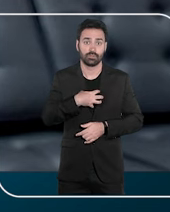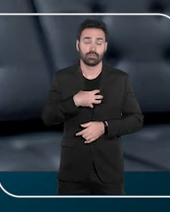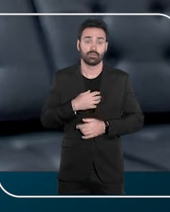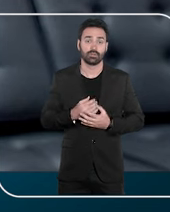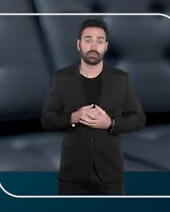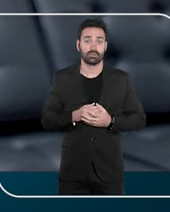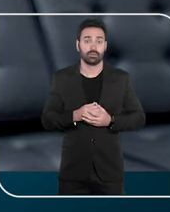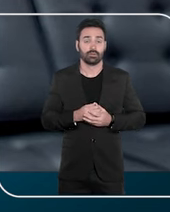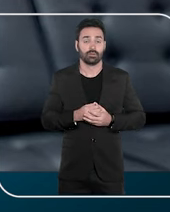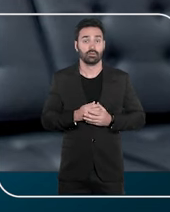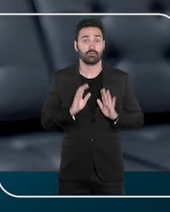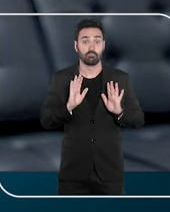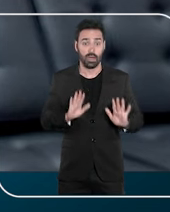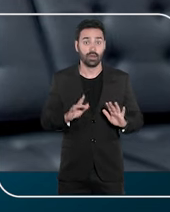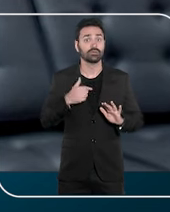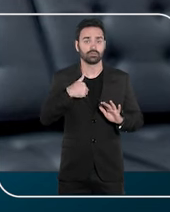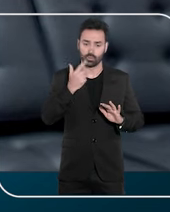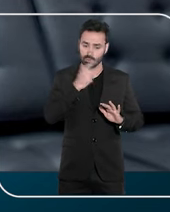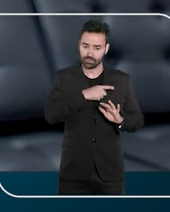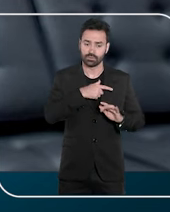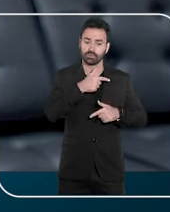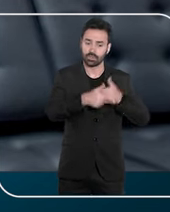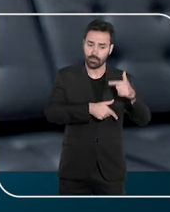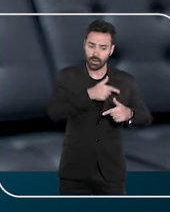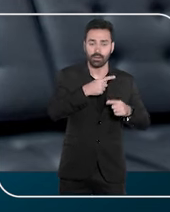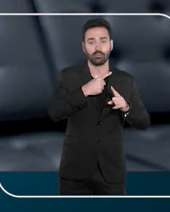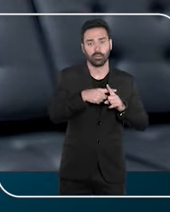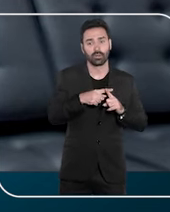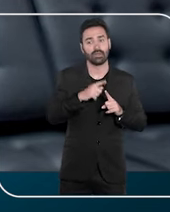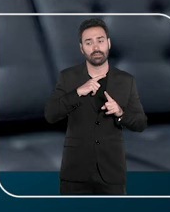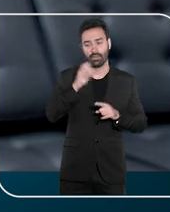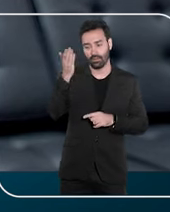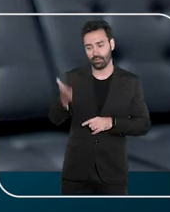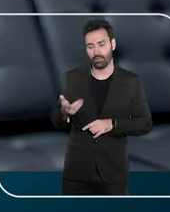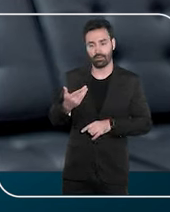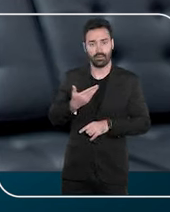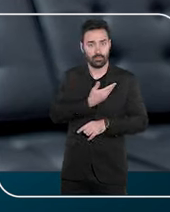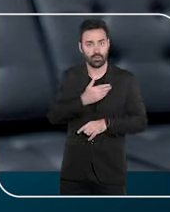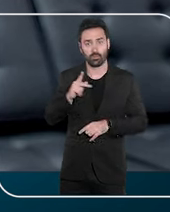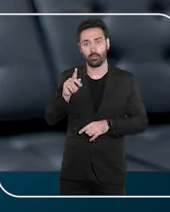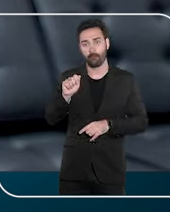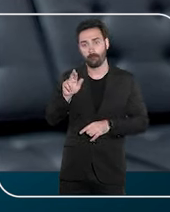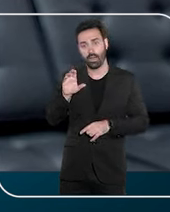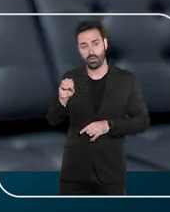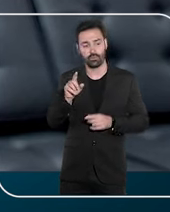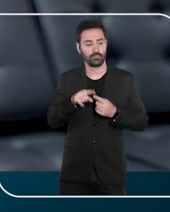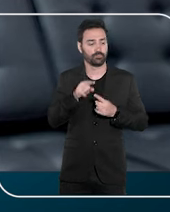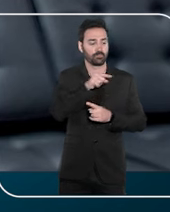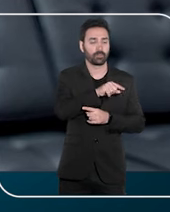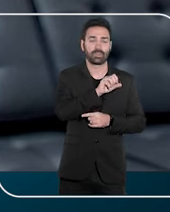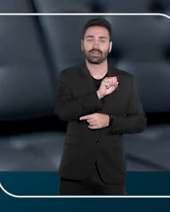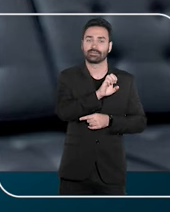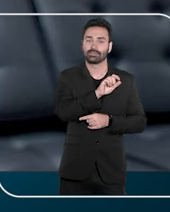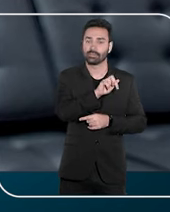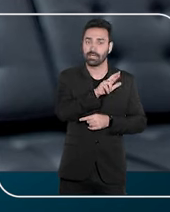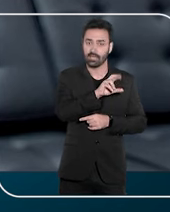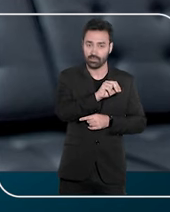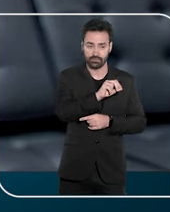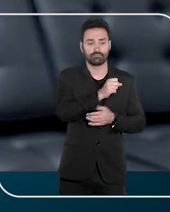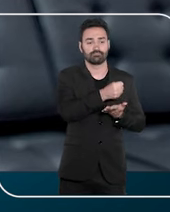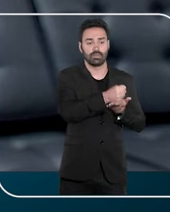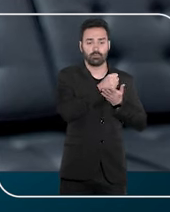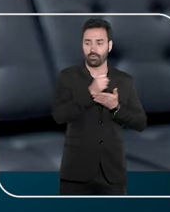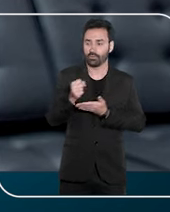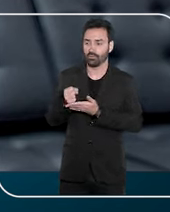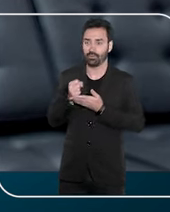lado colegas como o Paulo e o Sérgio Quina, que são dois grandes parceiros. Né?